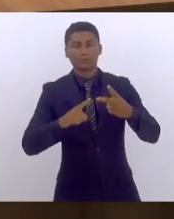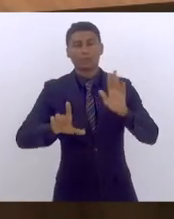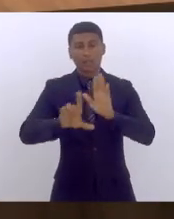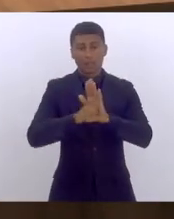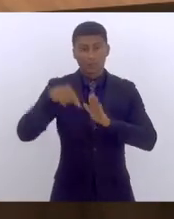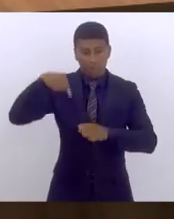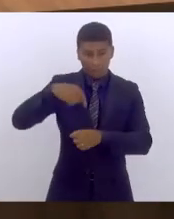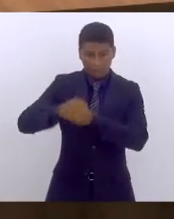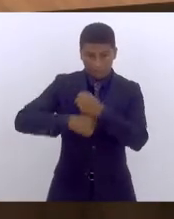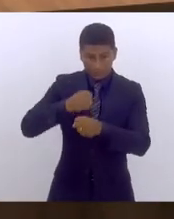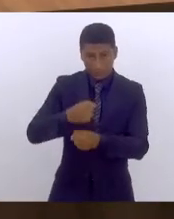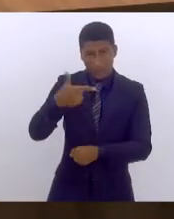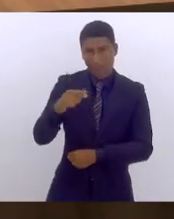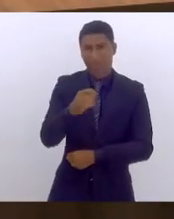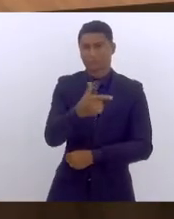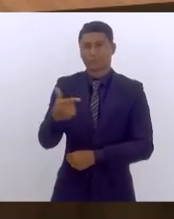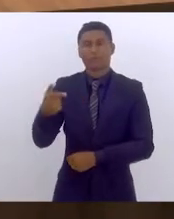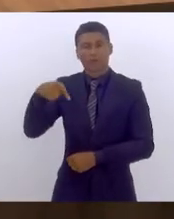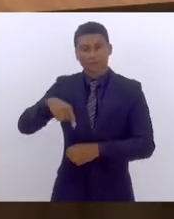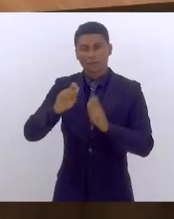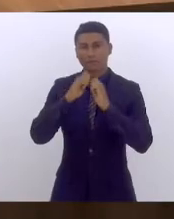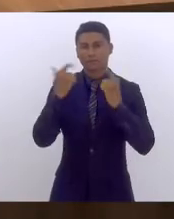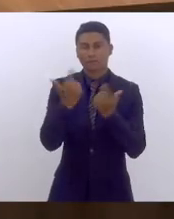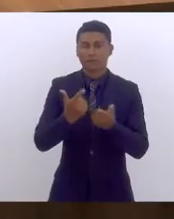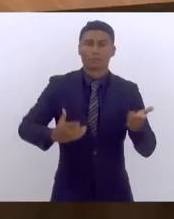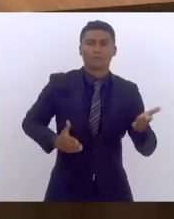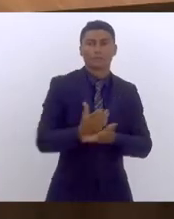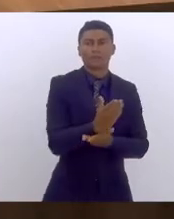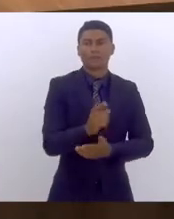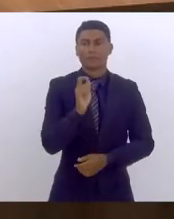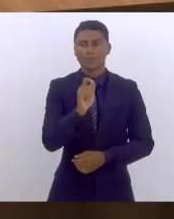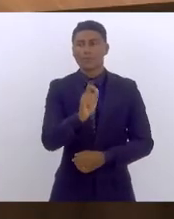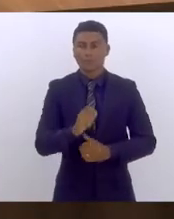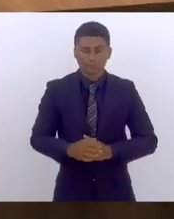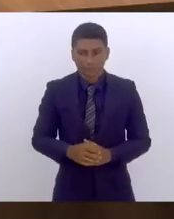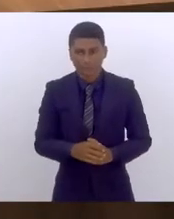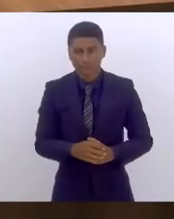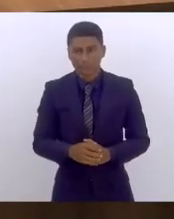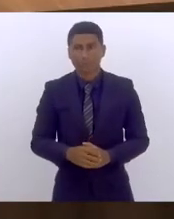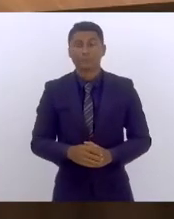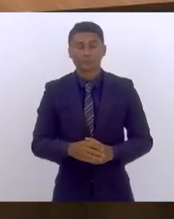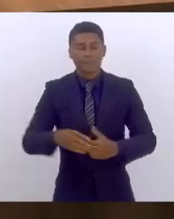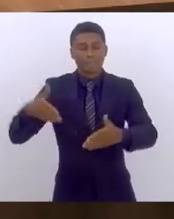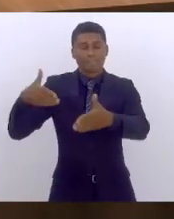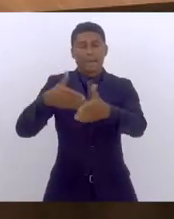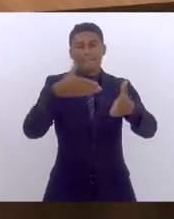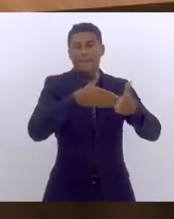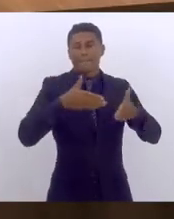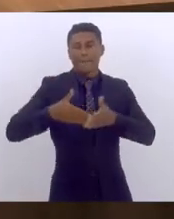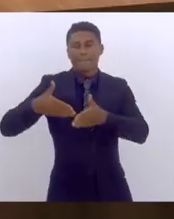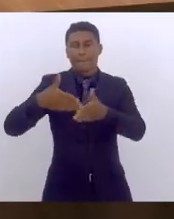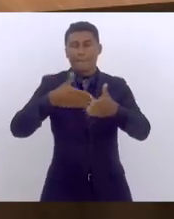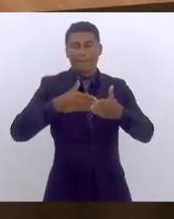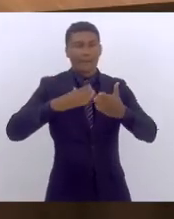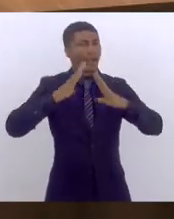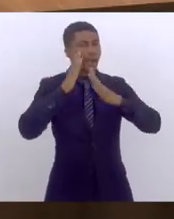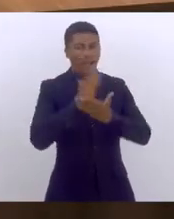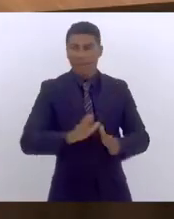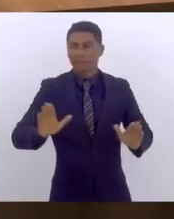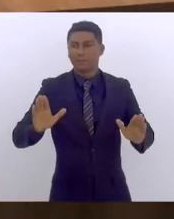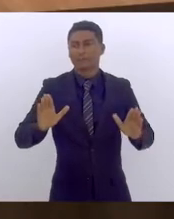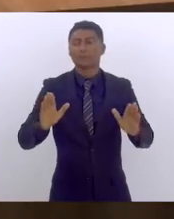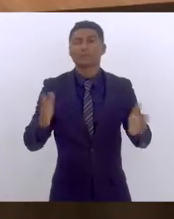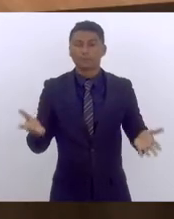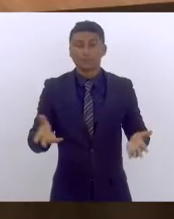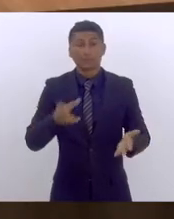ano, que foi aprovada nessa casa, meu irmão, que acaba com a cláusula de barreira. Então, se não